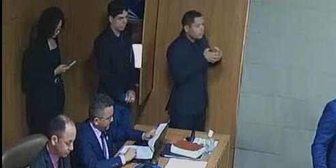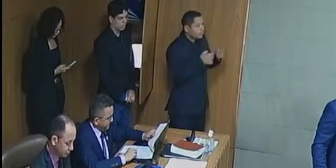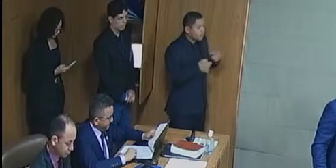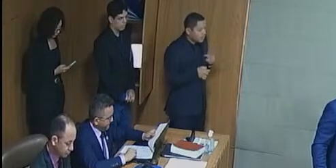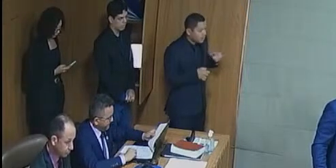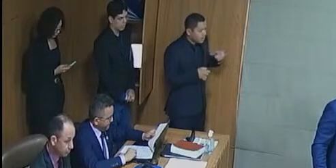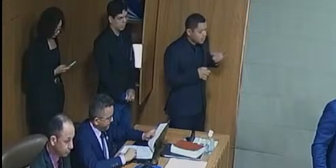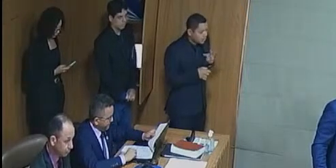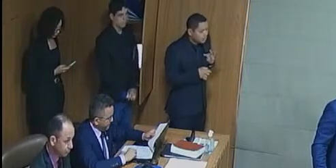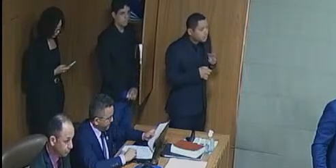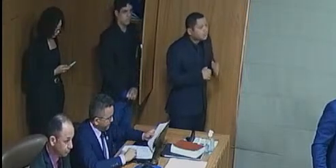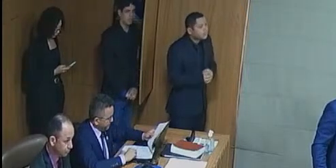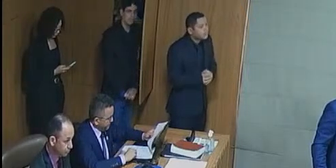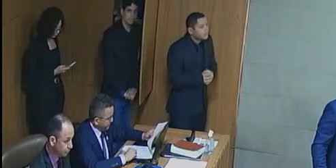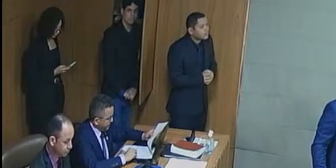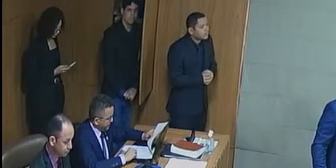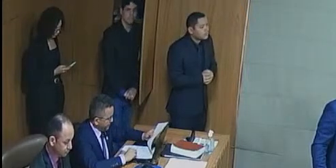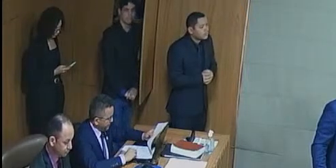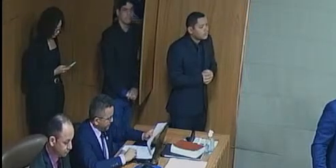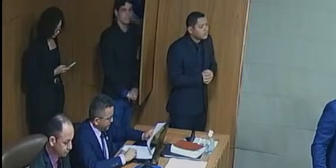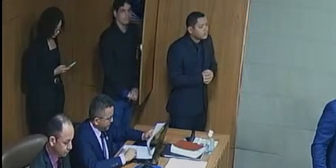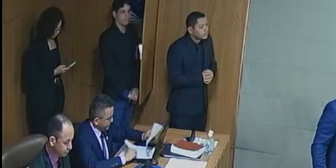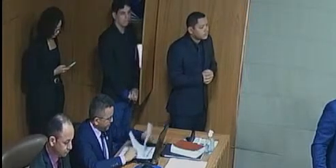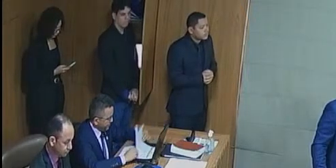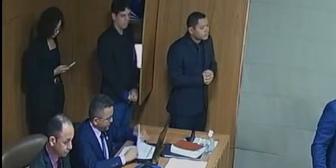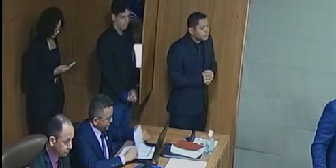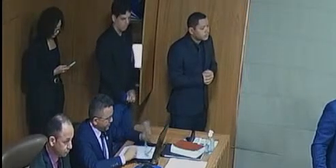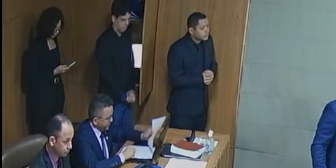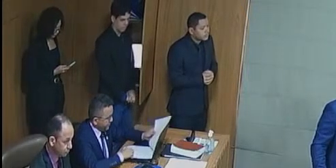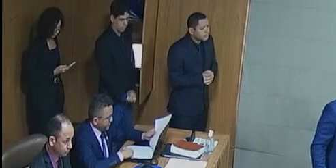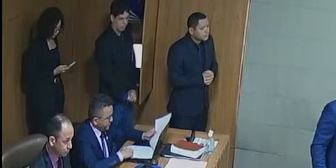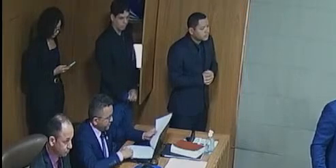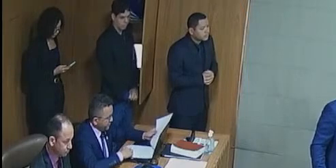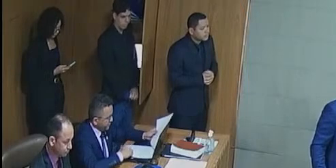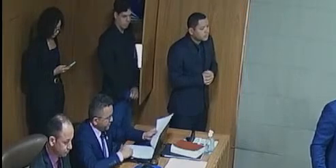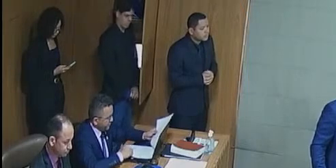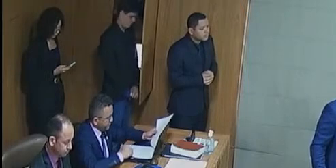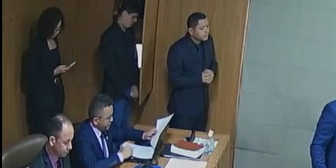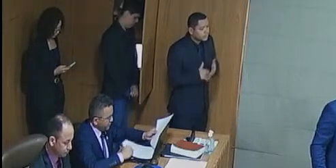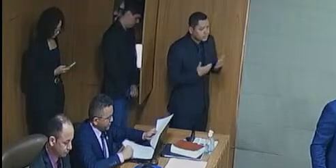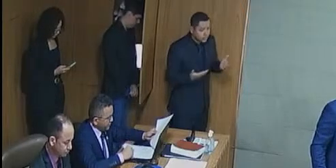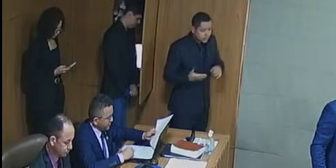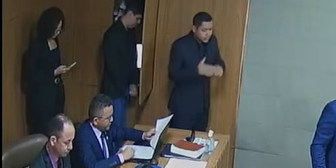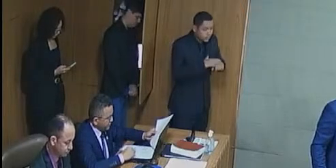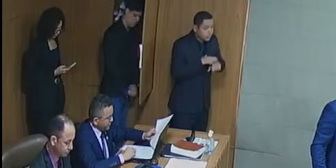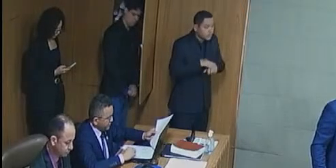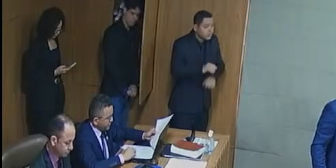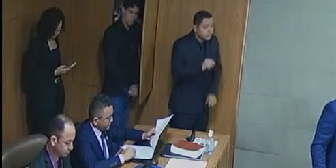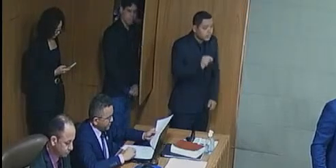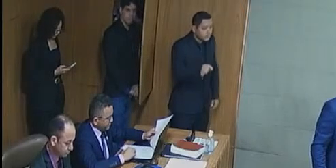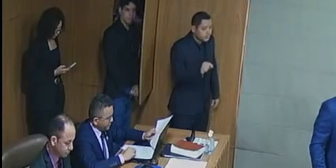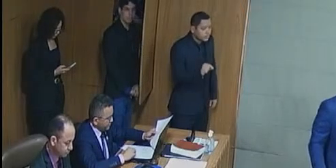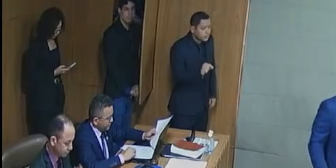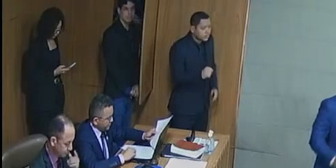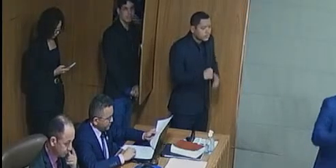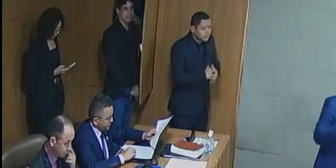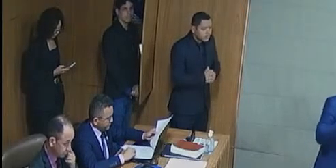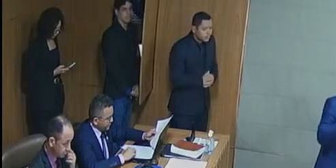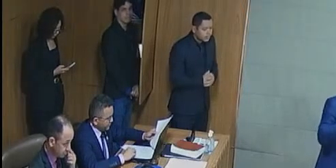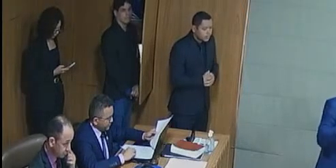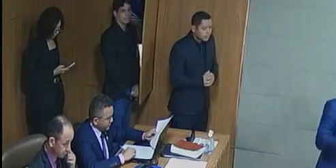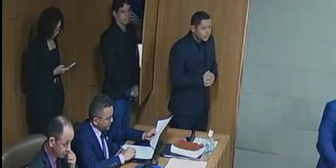né que a este ponto a esta quadra ela não traz